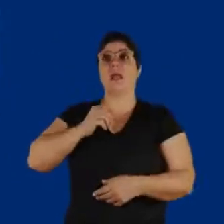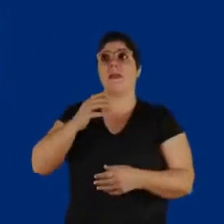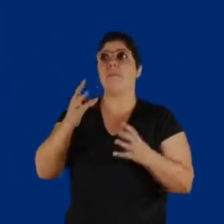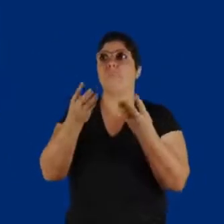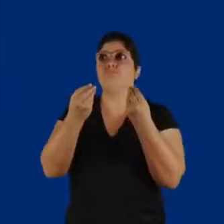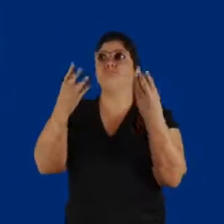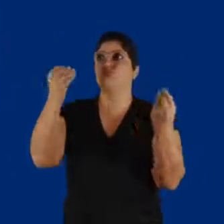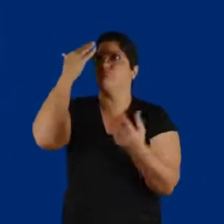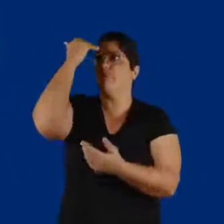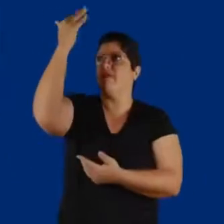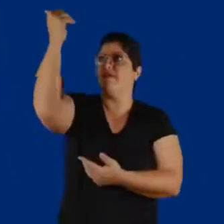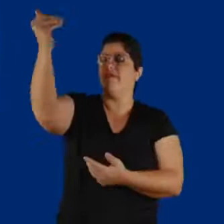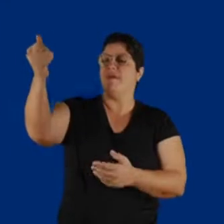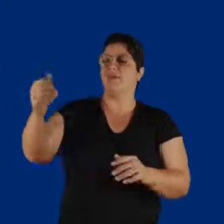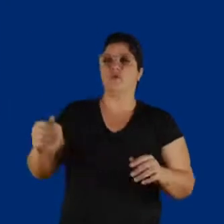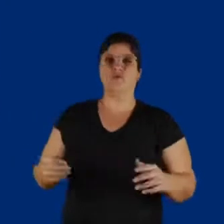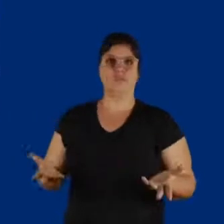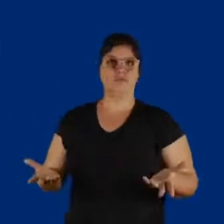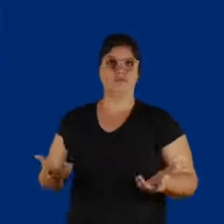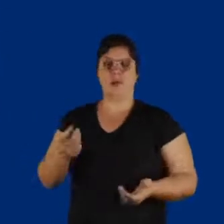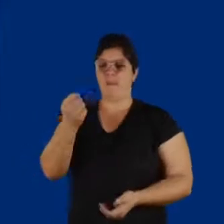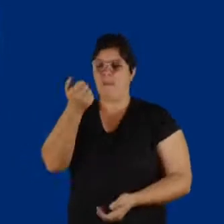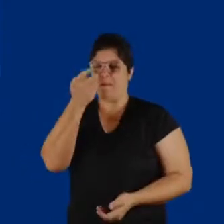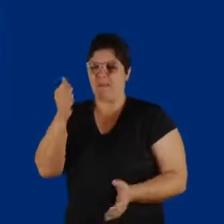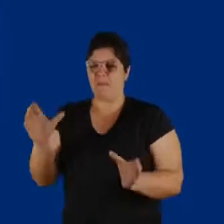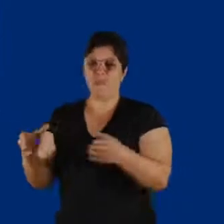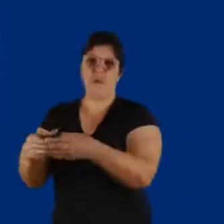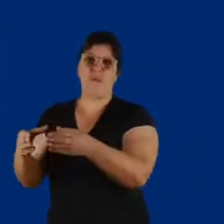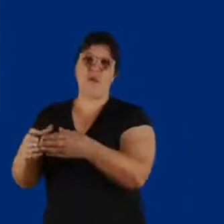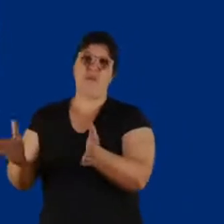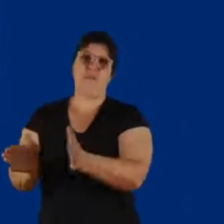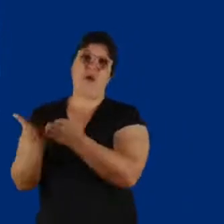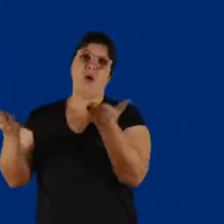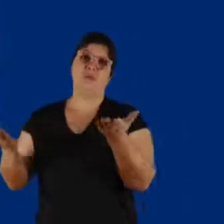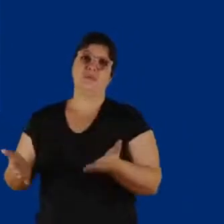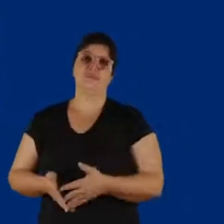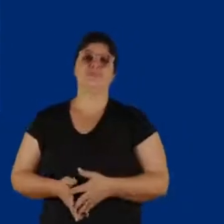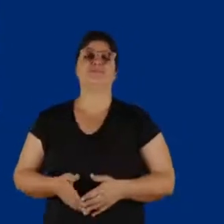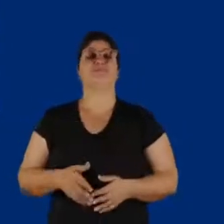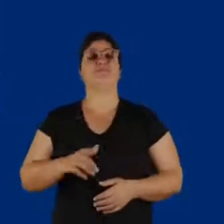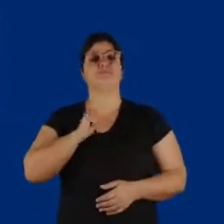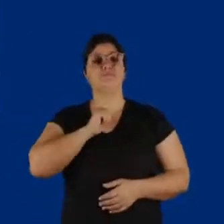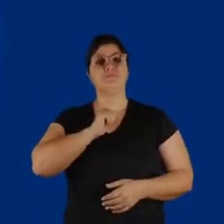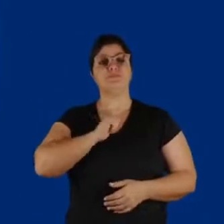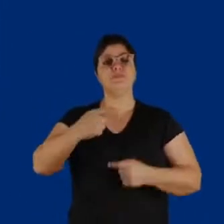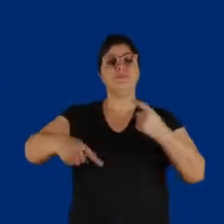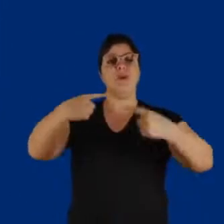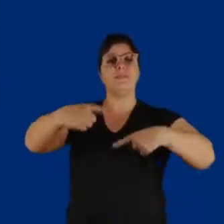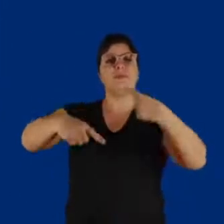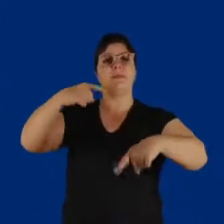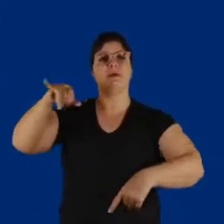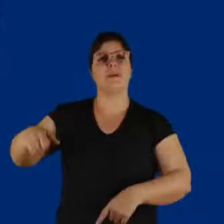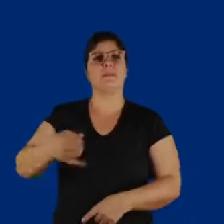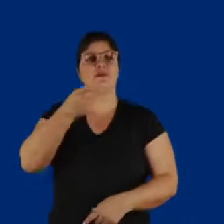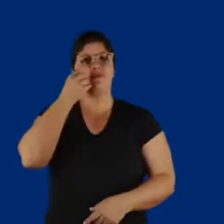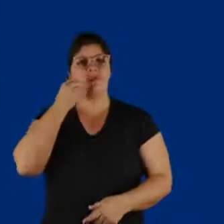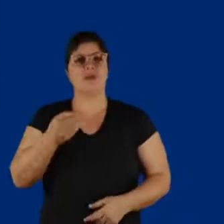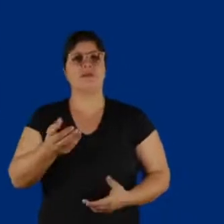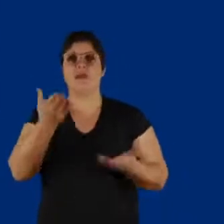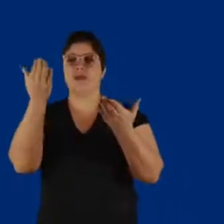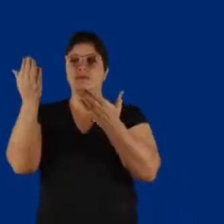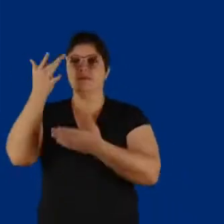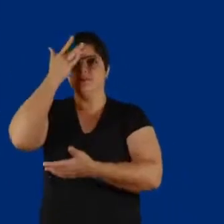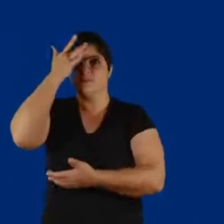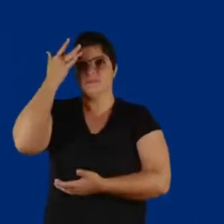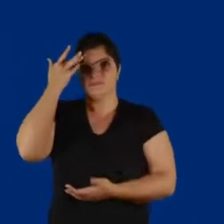esse debate que grandes pioneiros como Nise da Silveira, a Jason trazem, para a gente pensar que as coisas são assim, mas podem